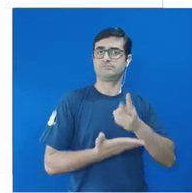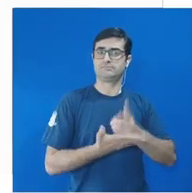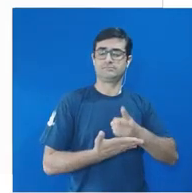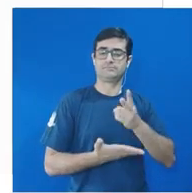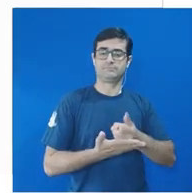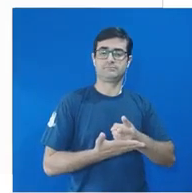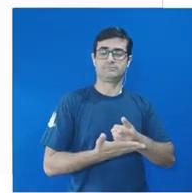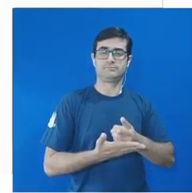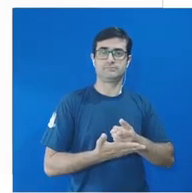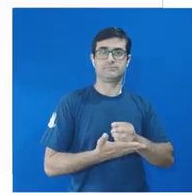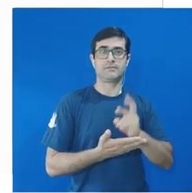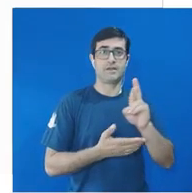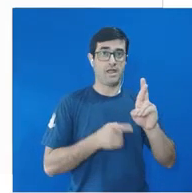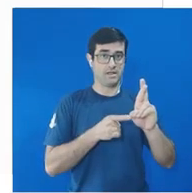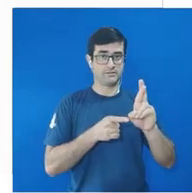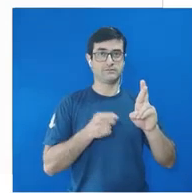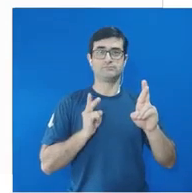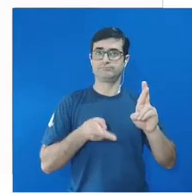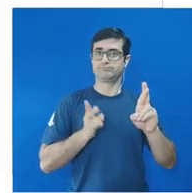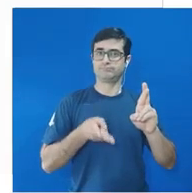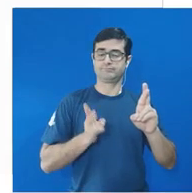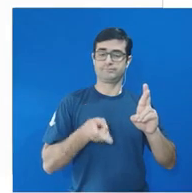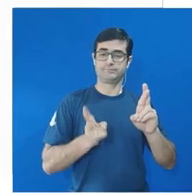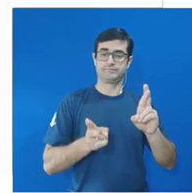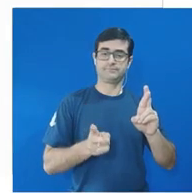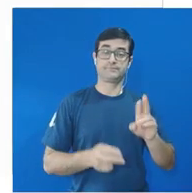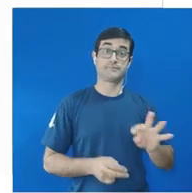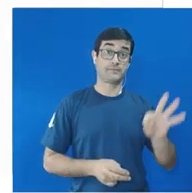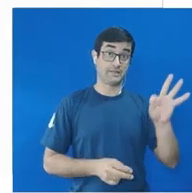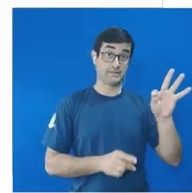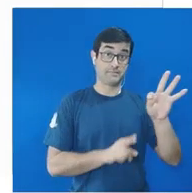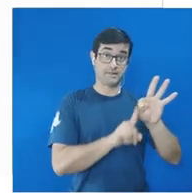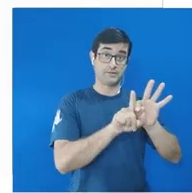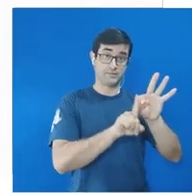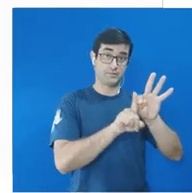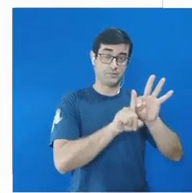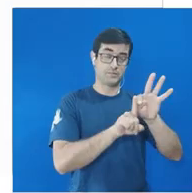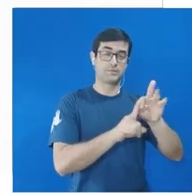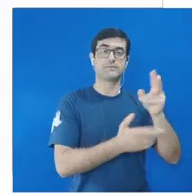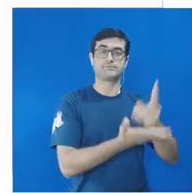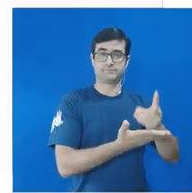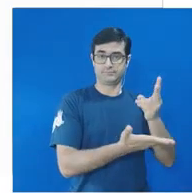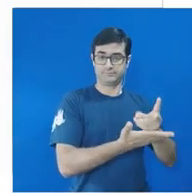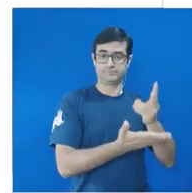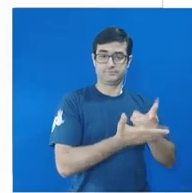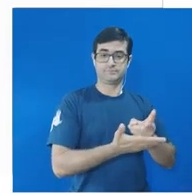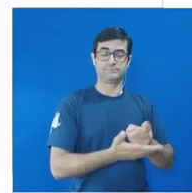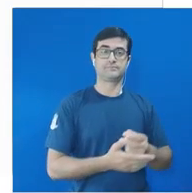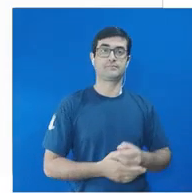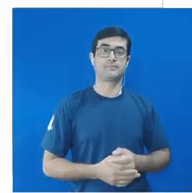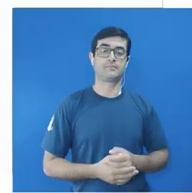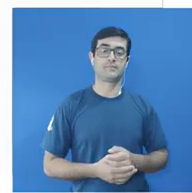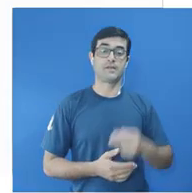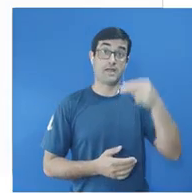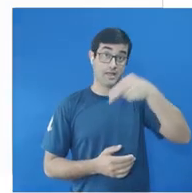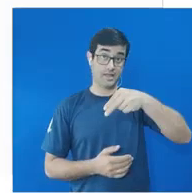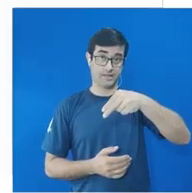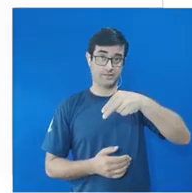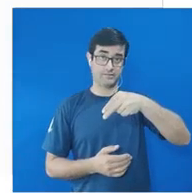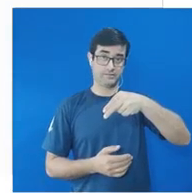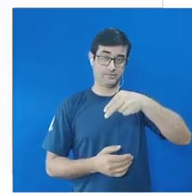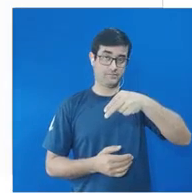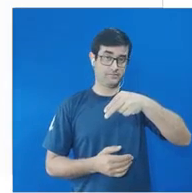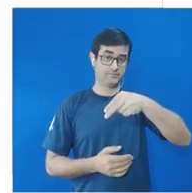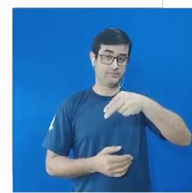constante. Temperatura é fixo, é uma constante. N é fixo, para a lei de Boyle, é constante. Então, se